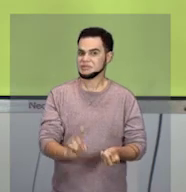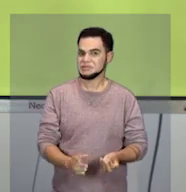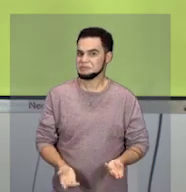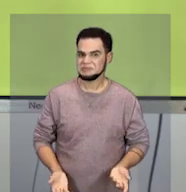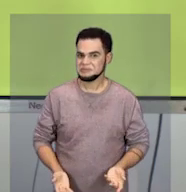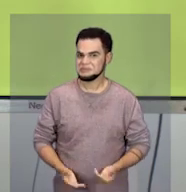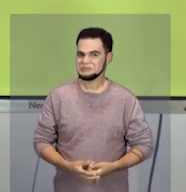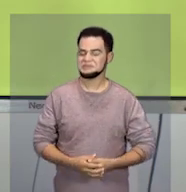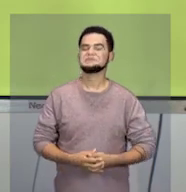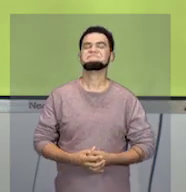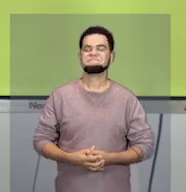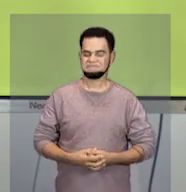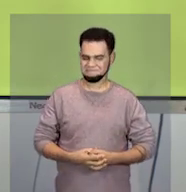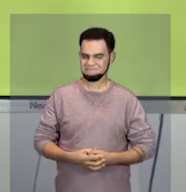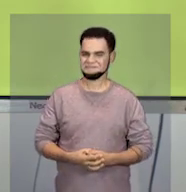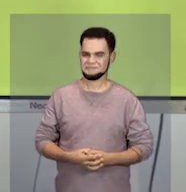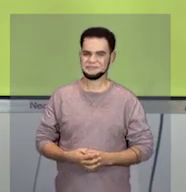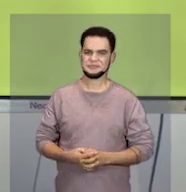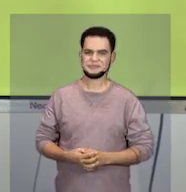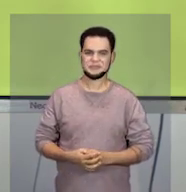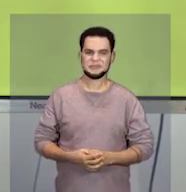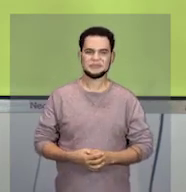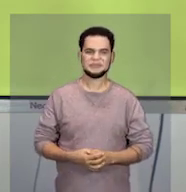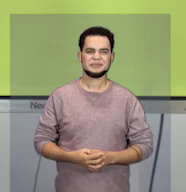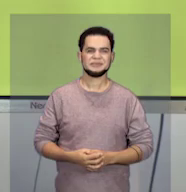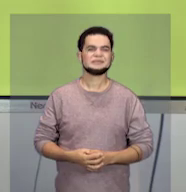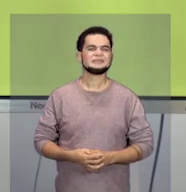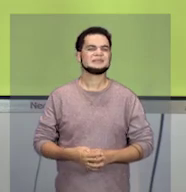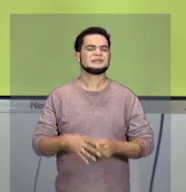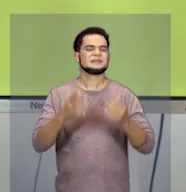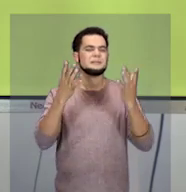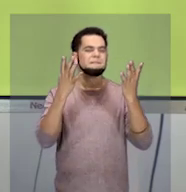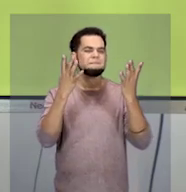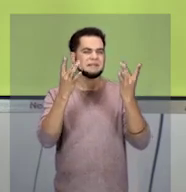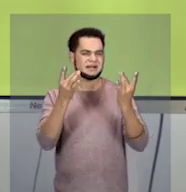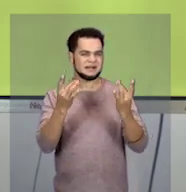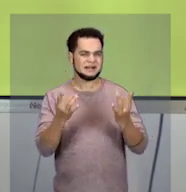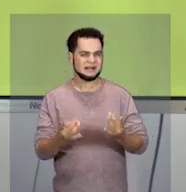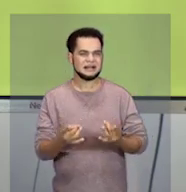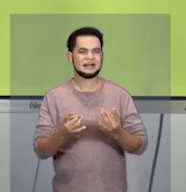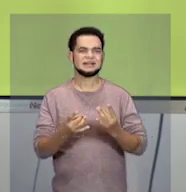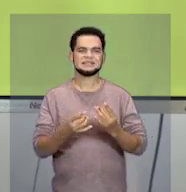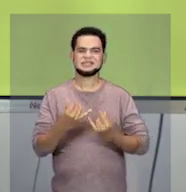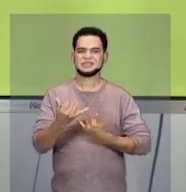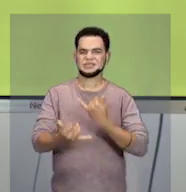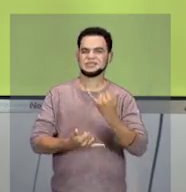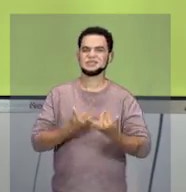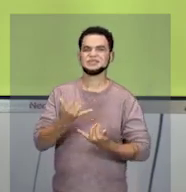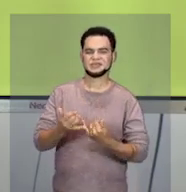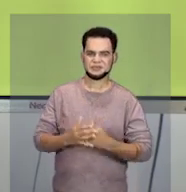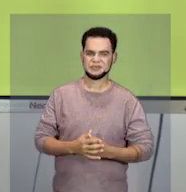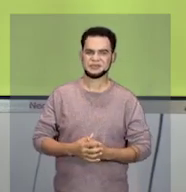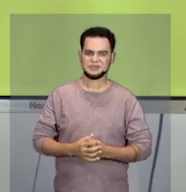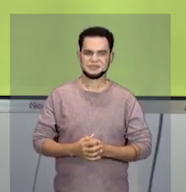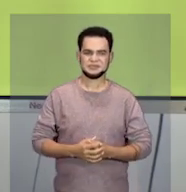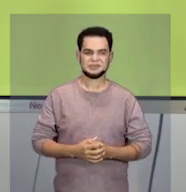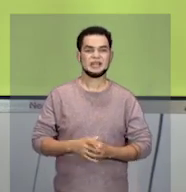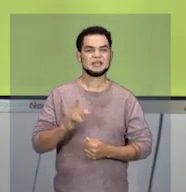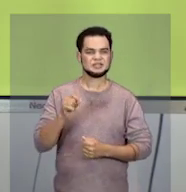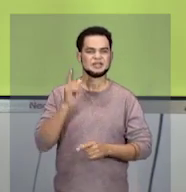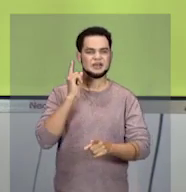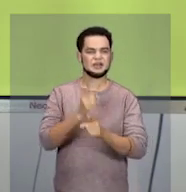Bom, o manual desse jogo, as regras desse jogo, a gente pode encontrar aqui, ó, na Constituição